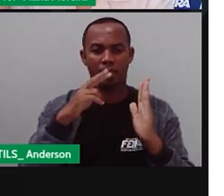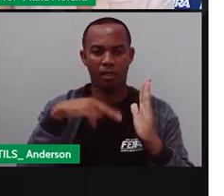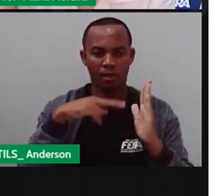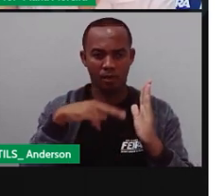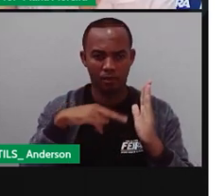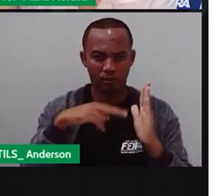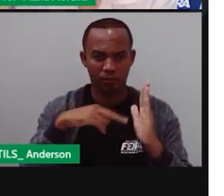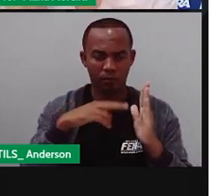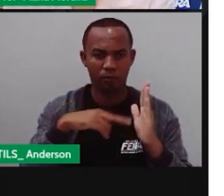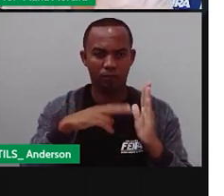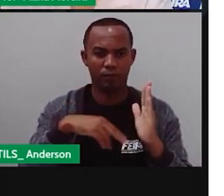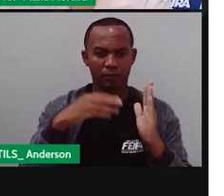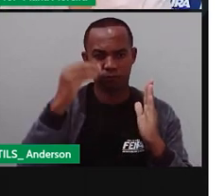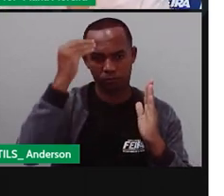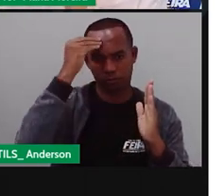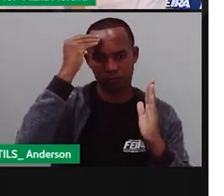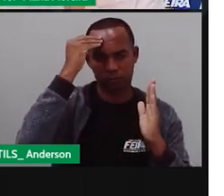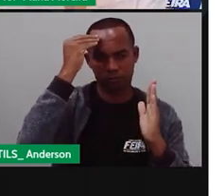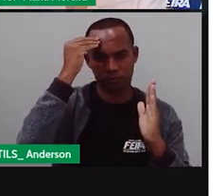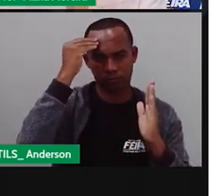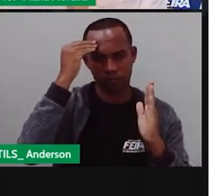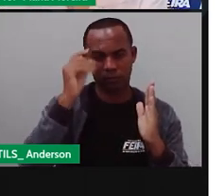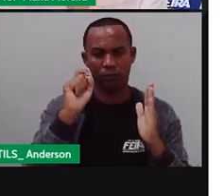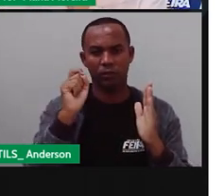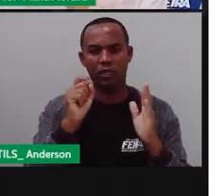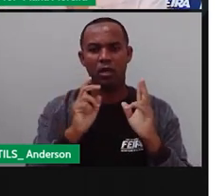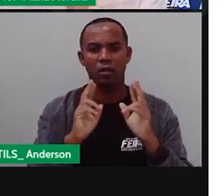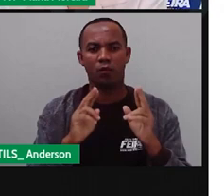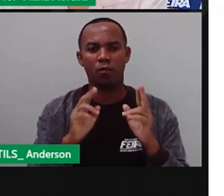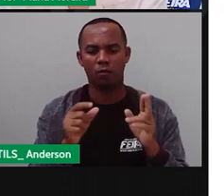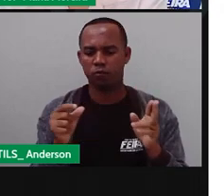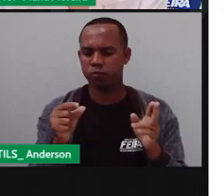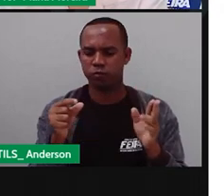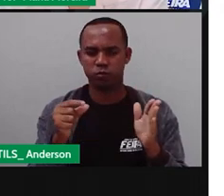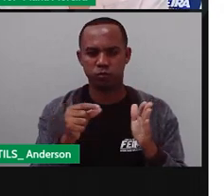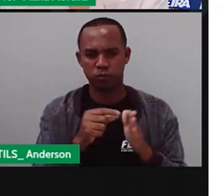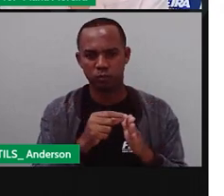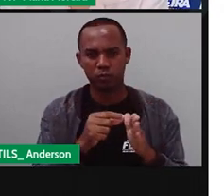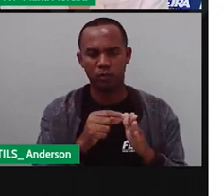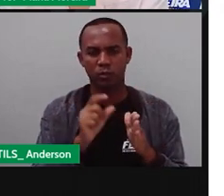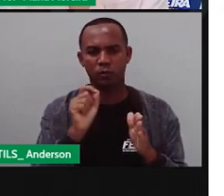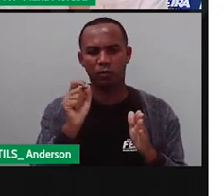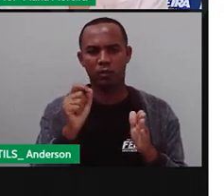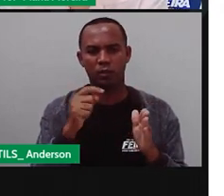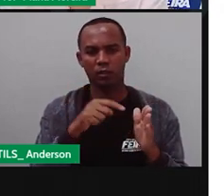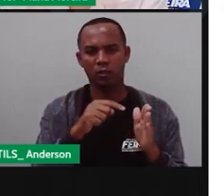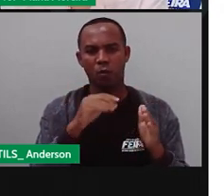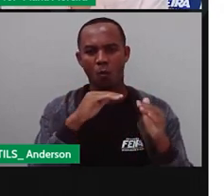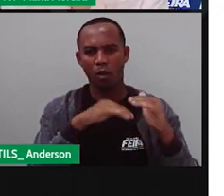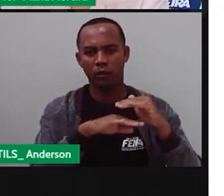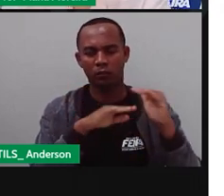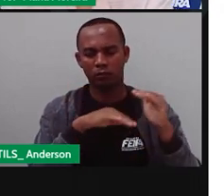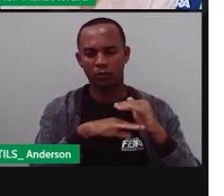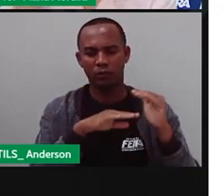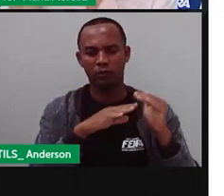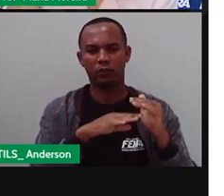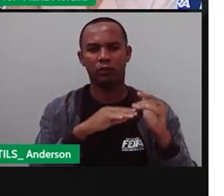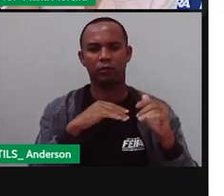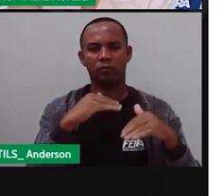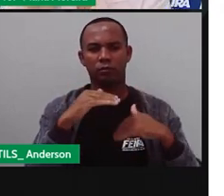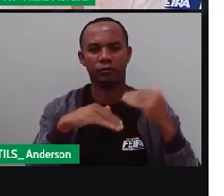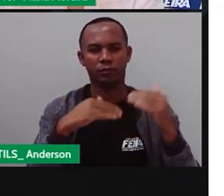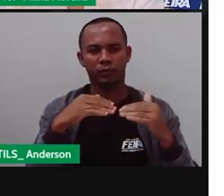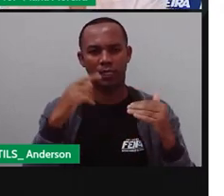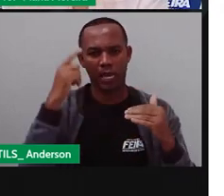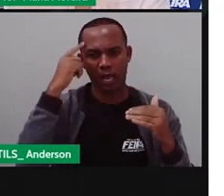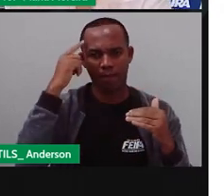vai fazendo o quê? Armazenando. Quando a gente tem um pendrive, não é isso? A gente não pega os arquivos e vai colocando ali, guardando tudo ali. A nossa